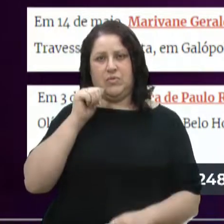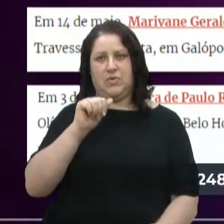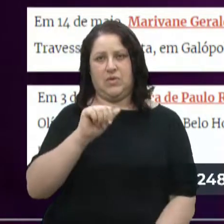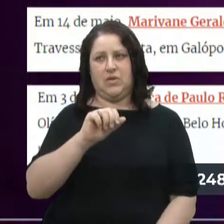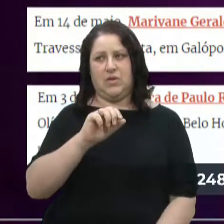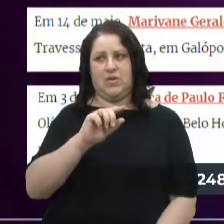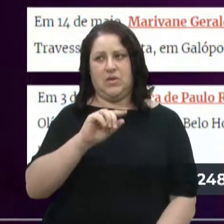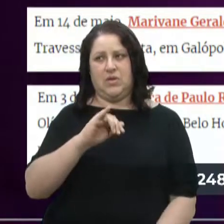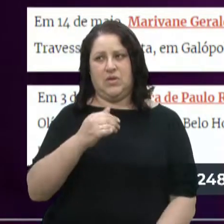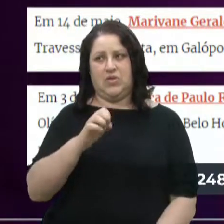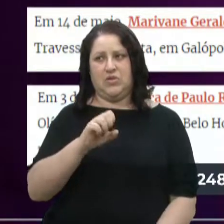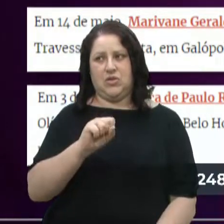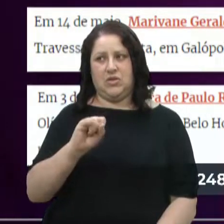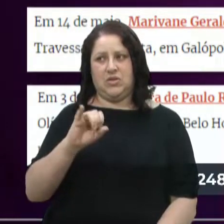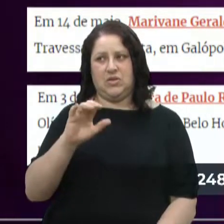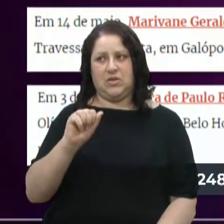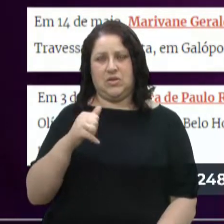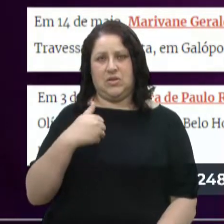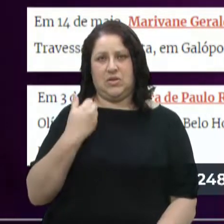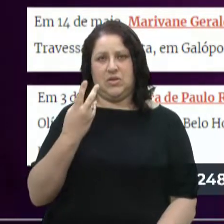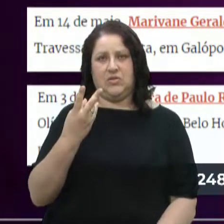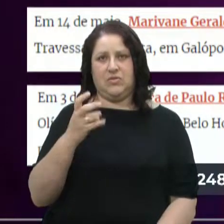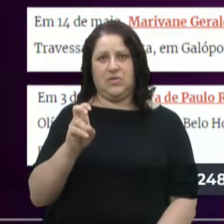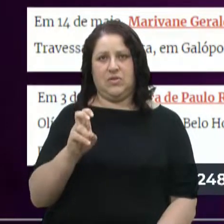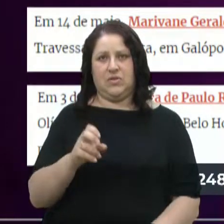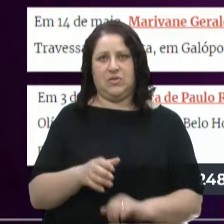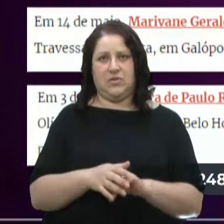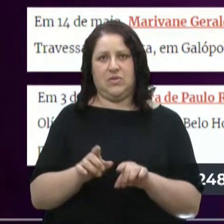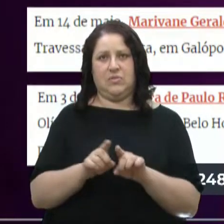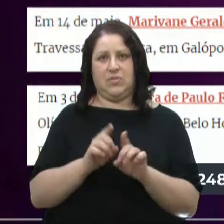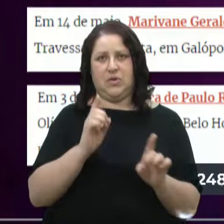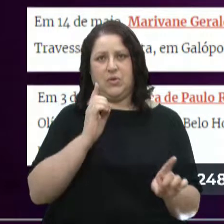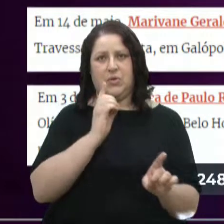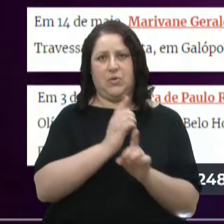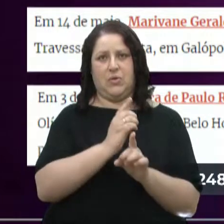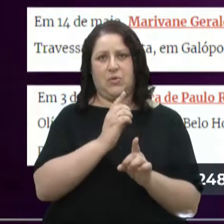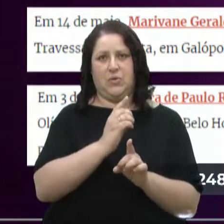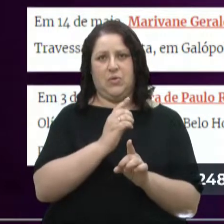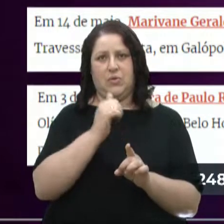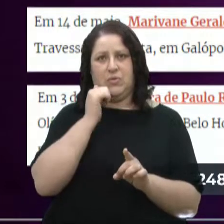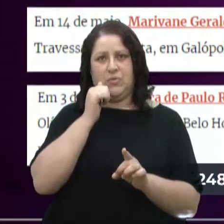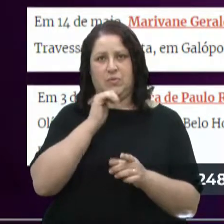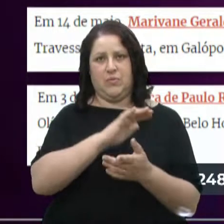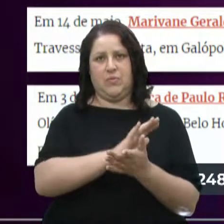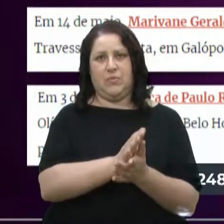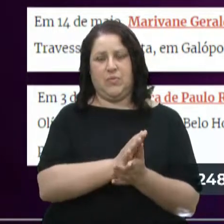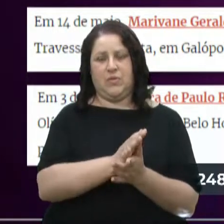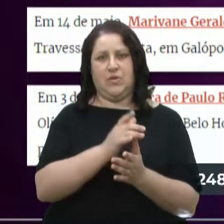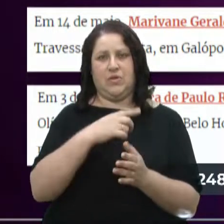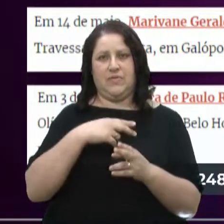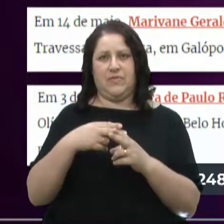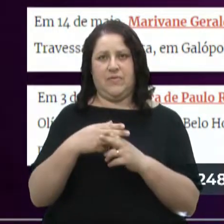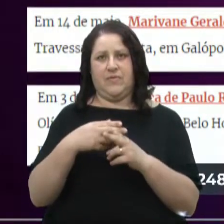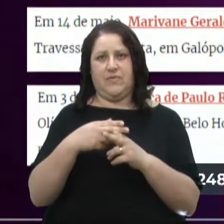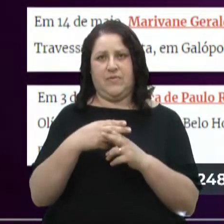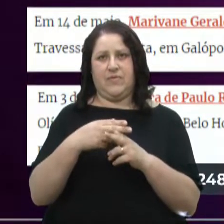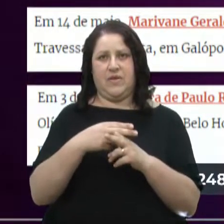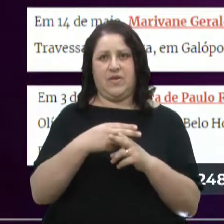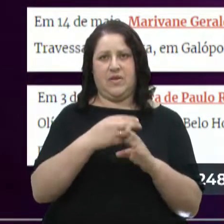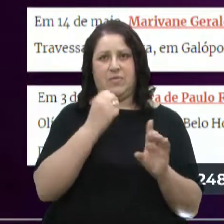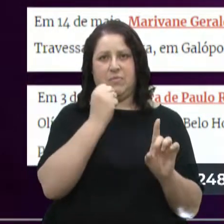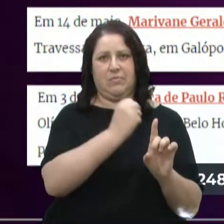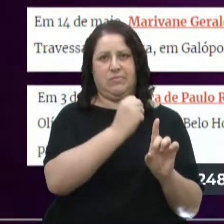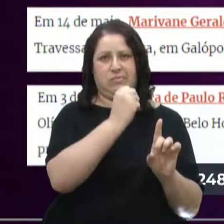Paula Rodrigues, de 25 anos, encontrada morta, com golpes de faca, no bairro